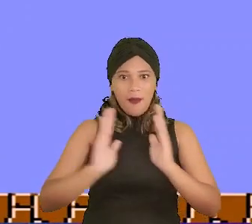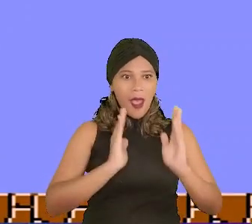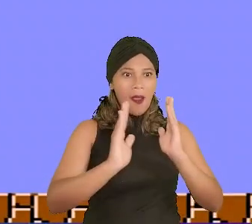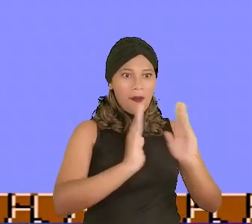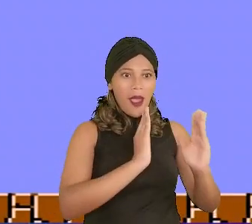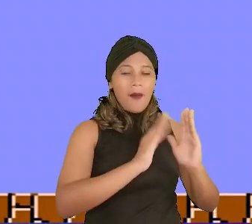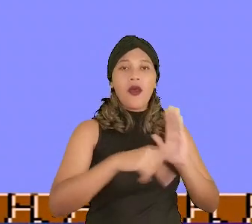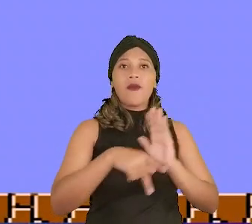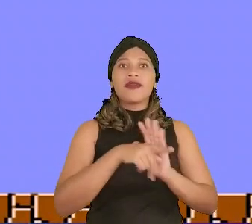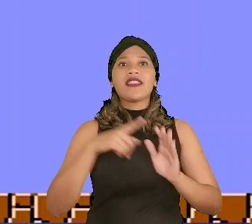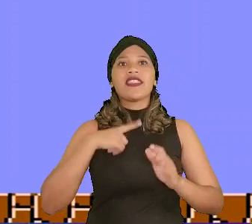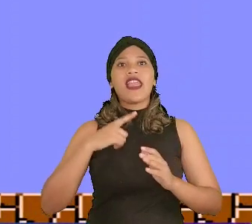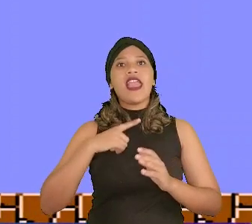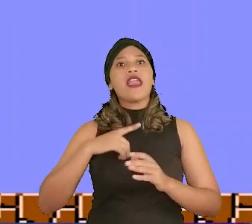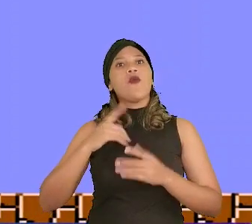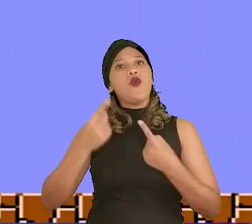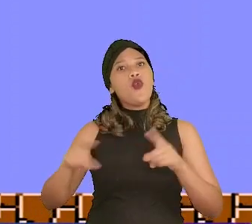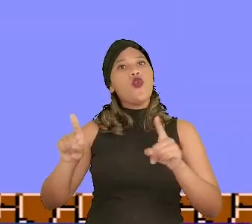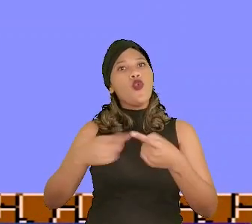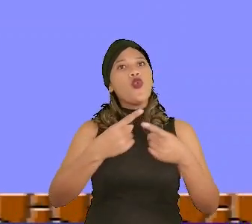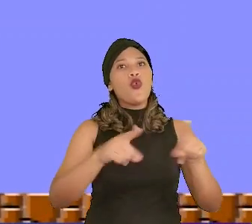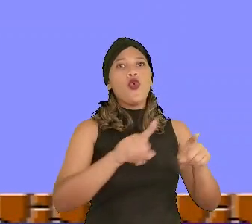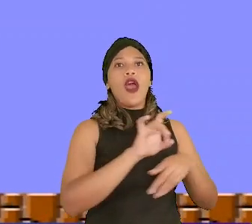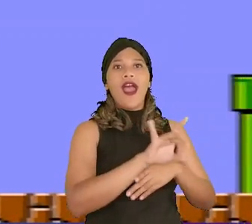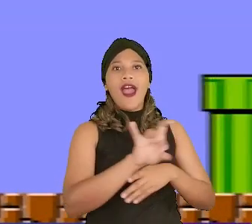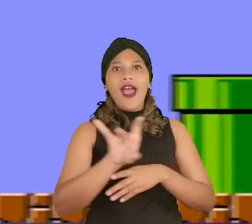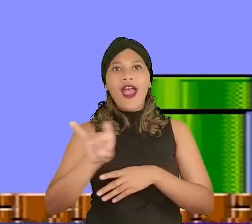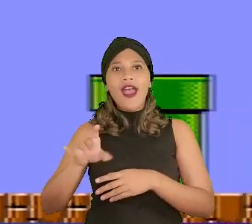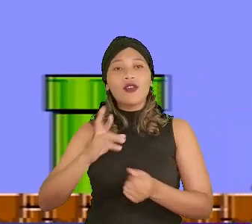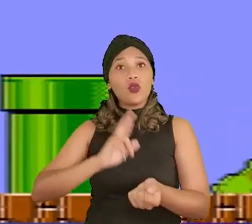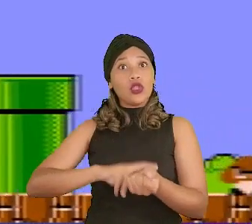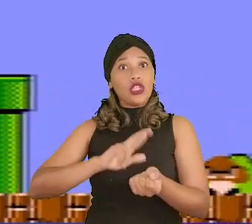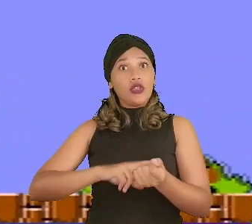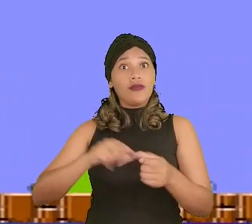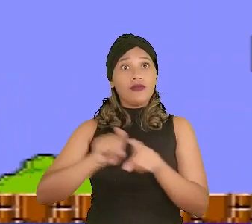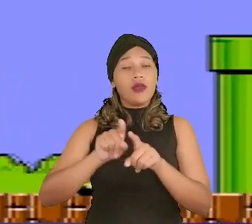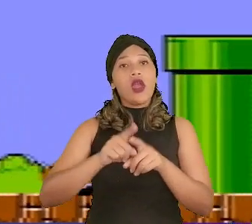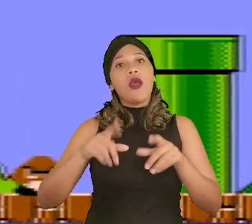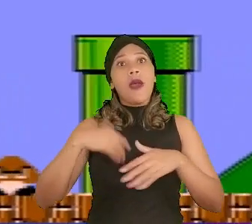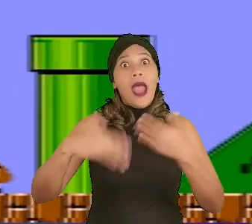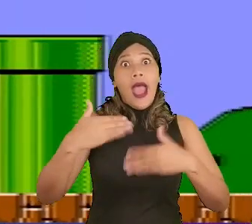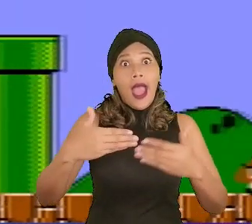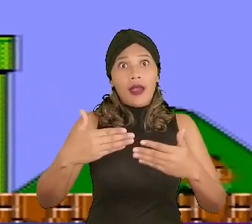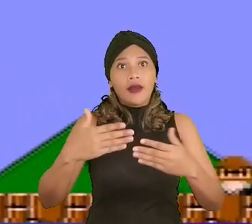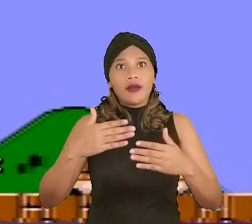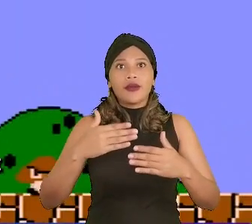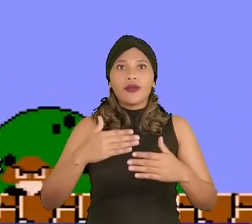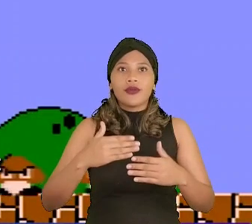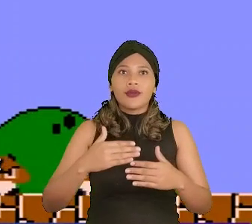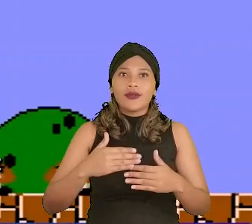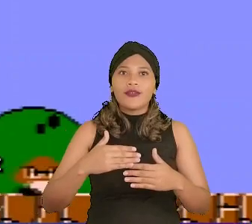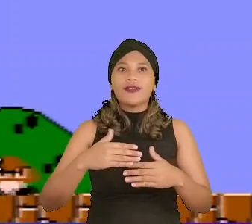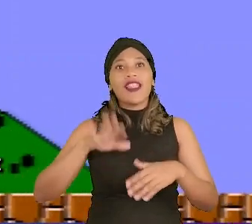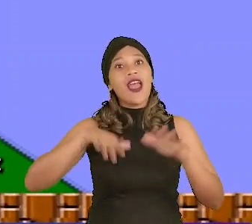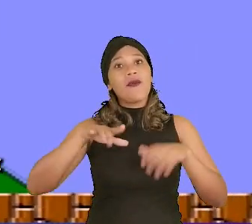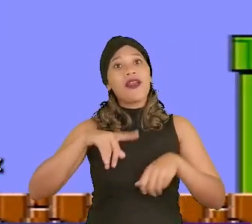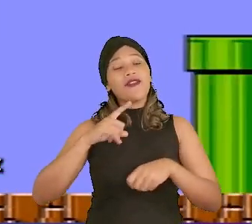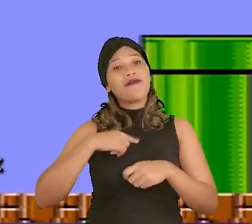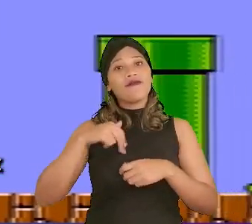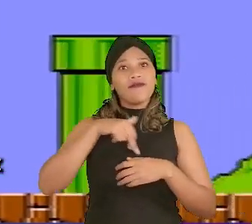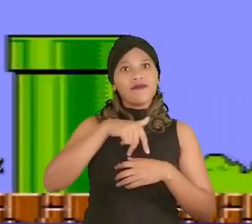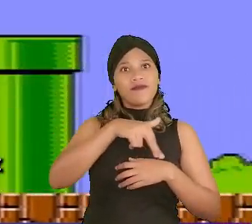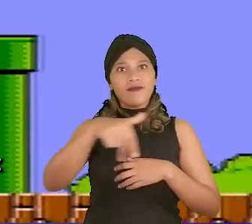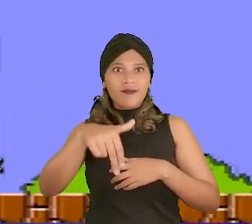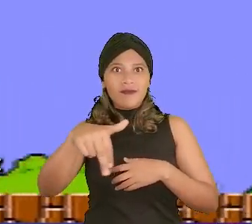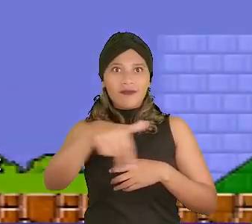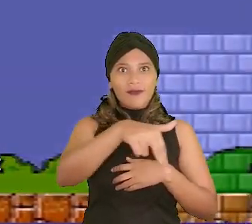cenário é uma trilha específica para aquele ambiente, e muitas vezes o seu ritmo acelera ou volta ao normal, de acordo com as coisas que o jogador